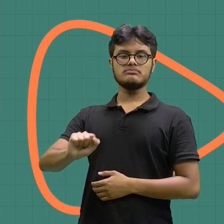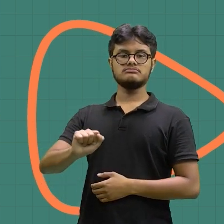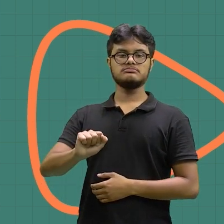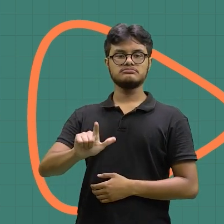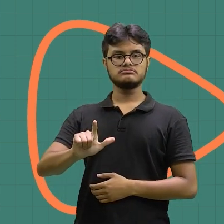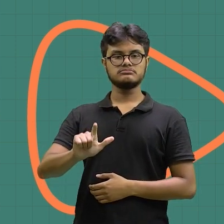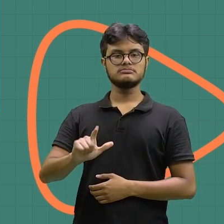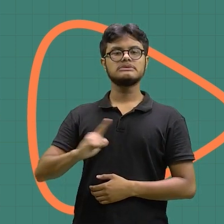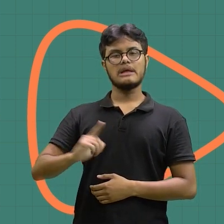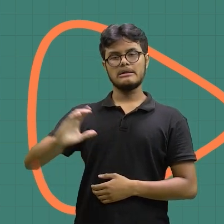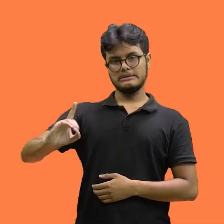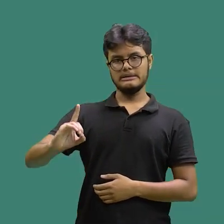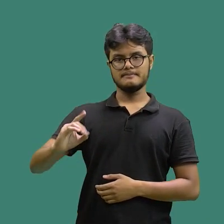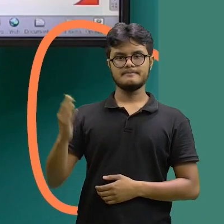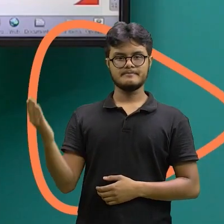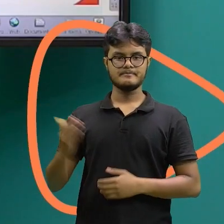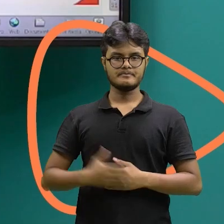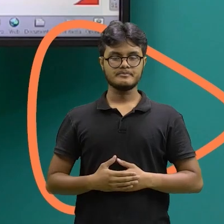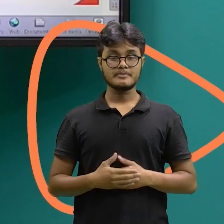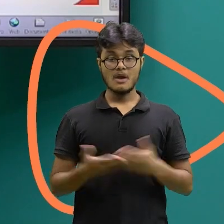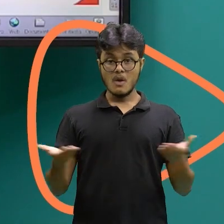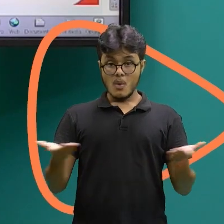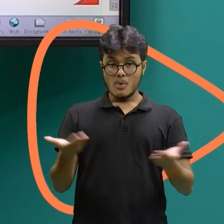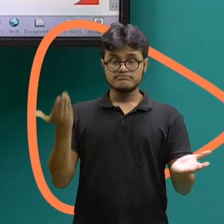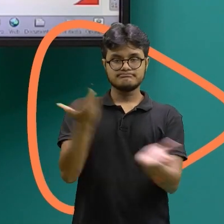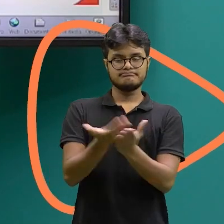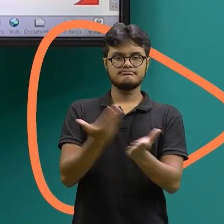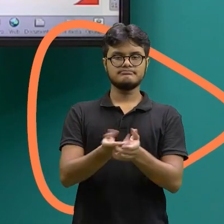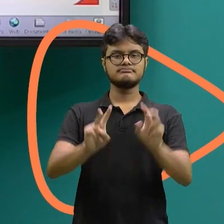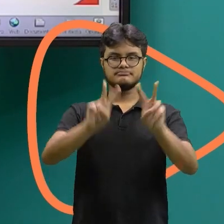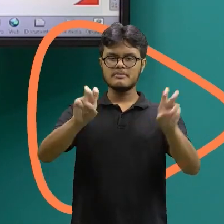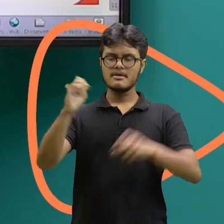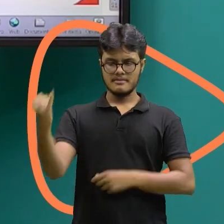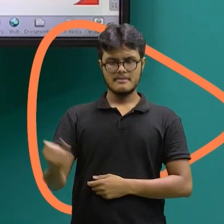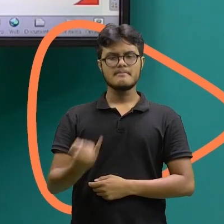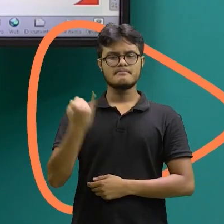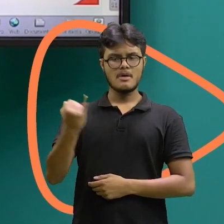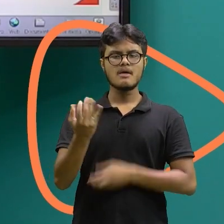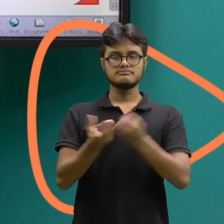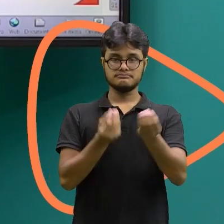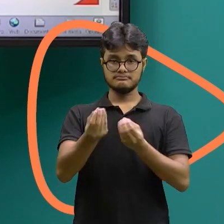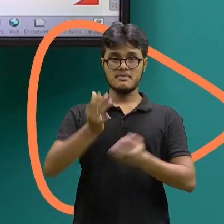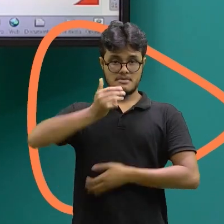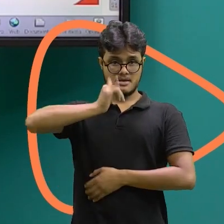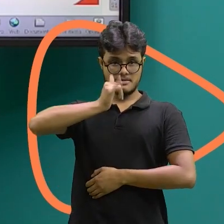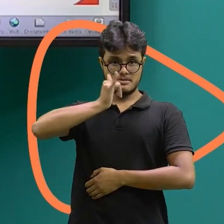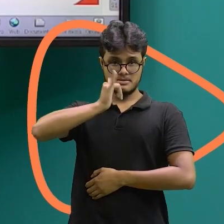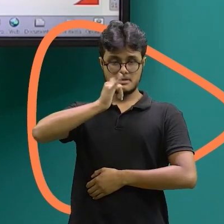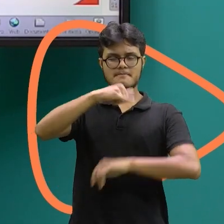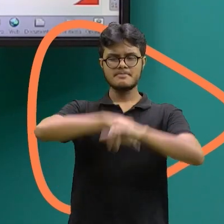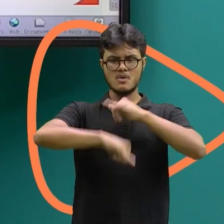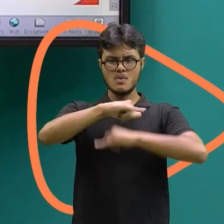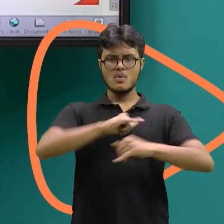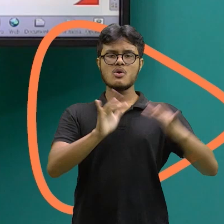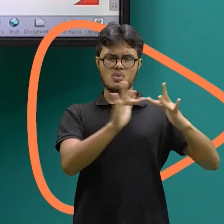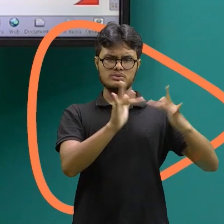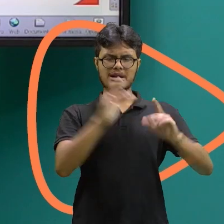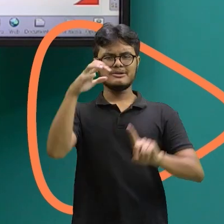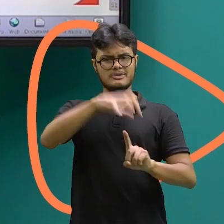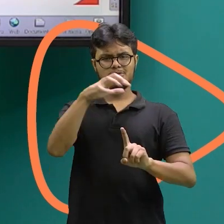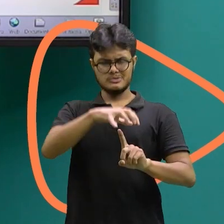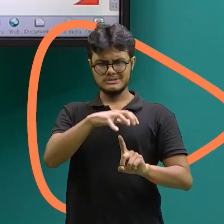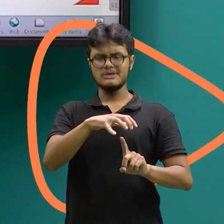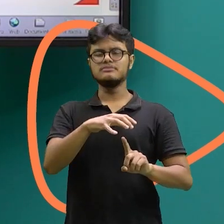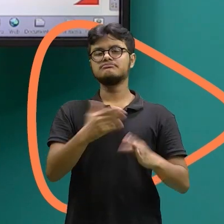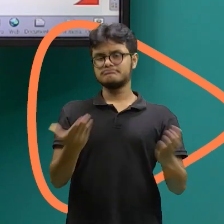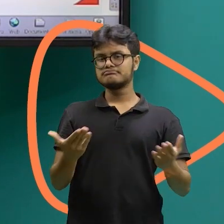aí, letra D. E na aula de hoje a gente pôde estudar um pouco sobre processos de eletrização, atrito, contato, indução e